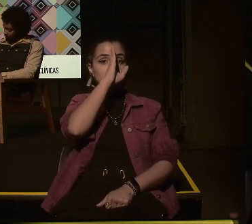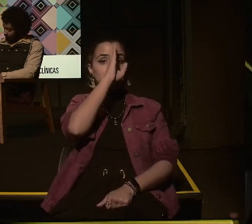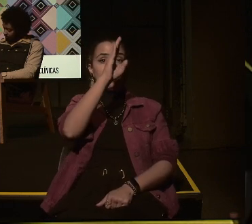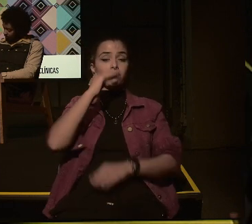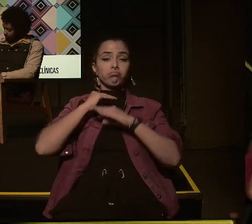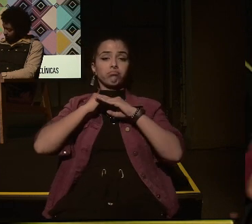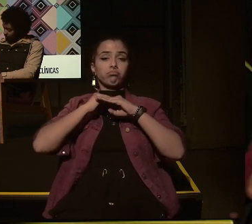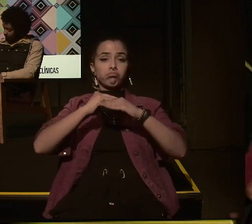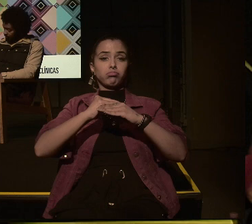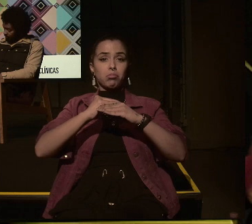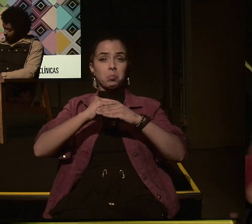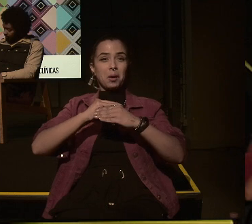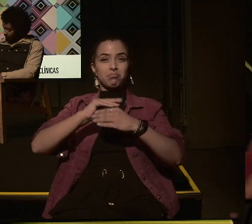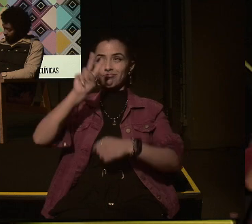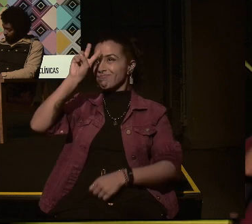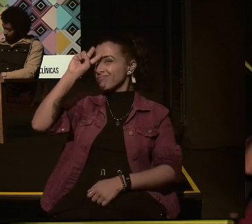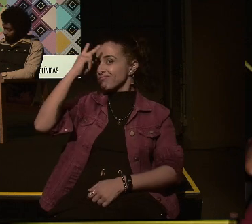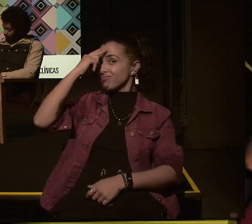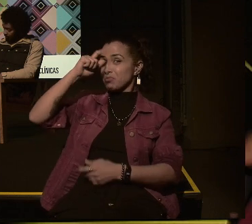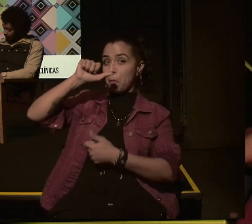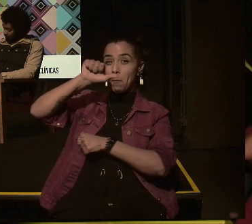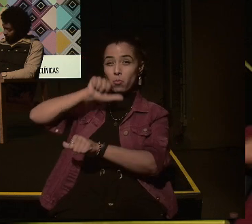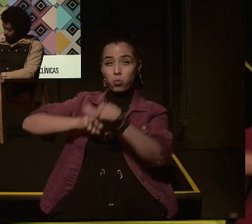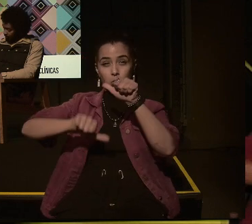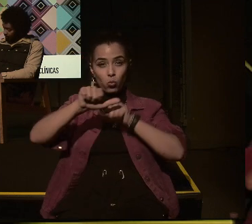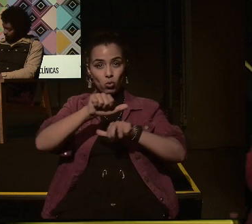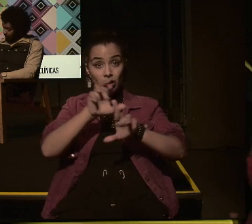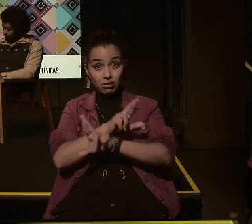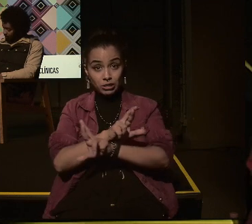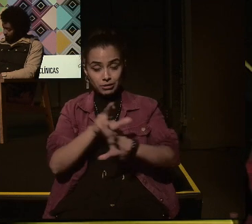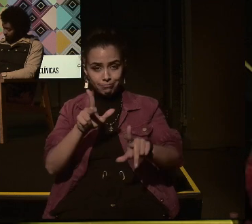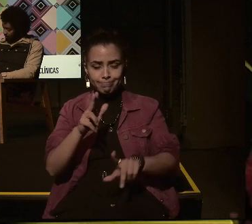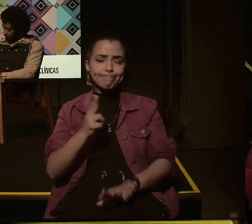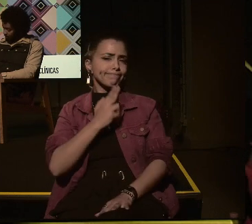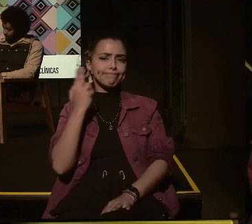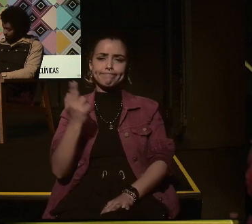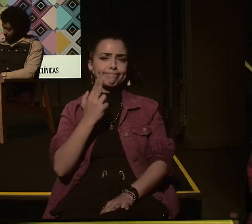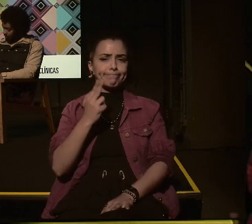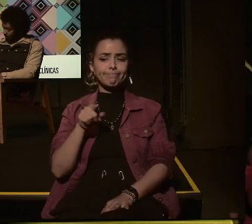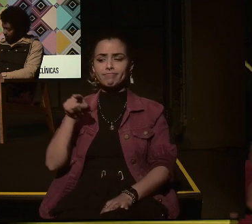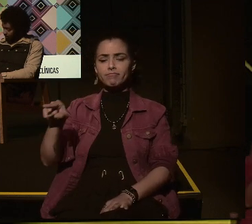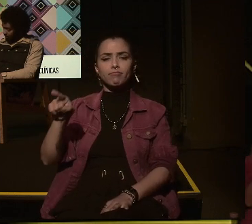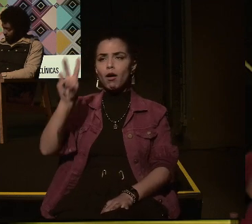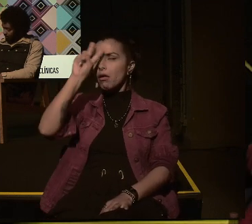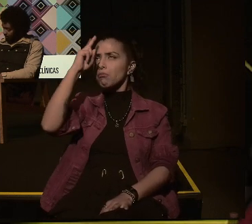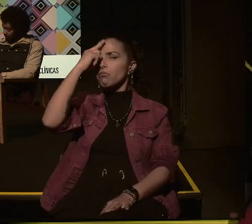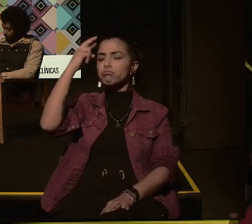para se compreender diferentemente disso é convidá-lo a enlouquecer.